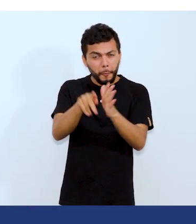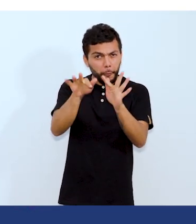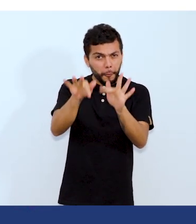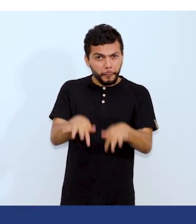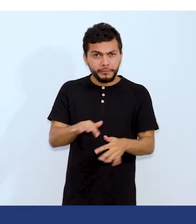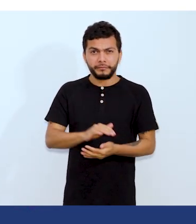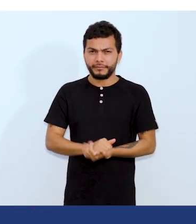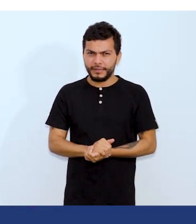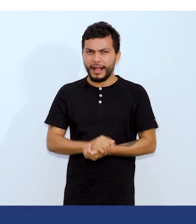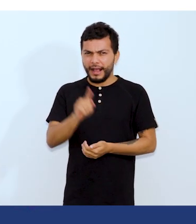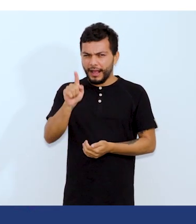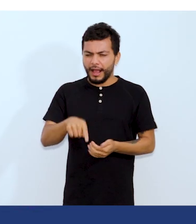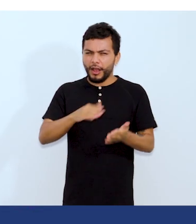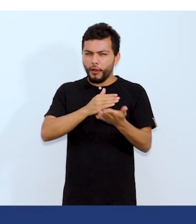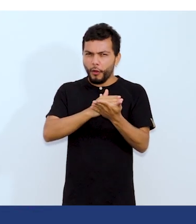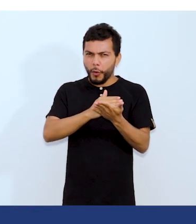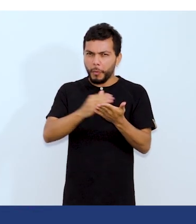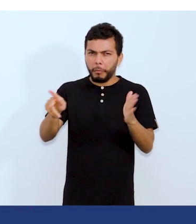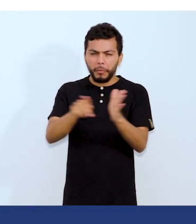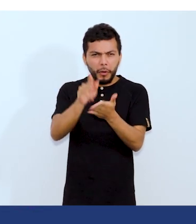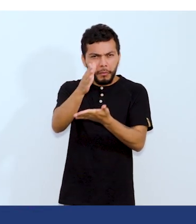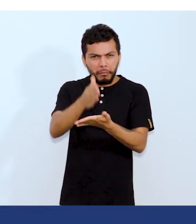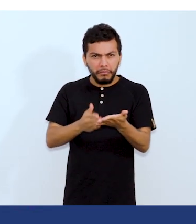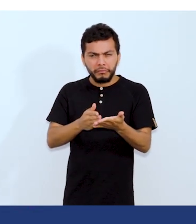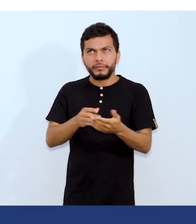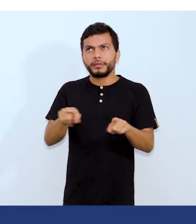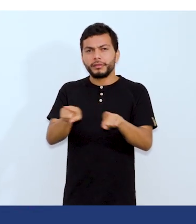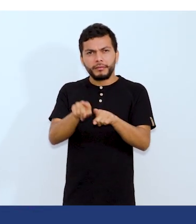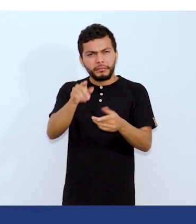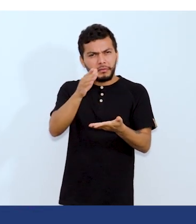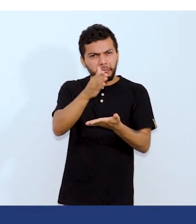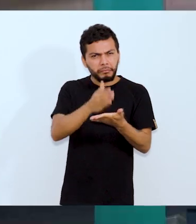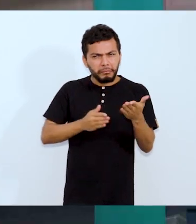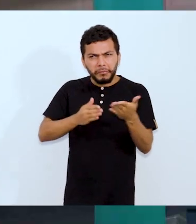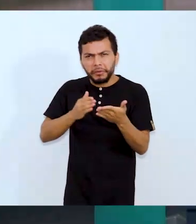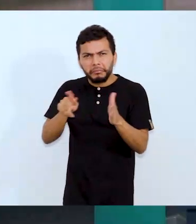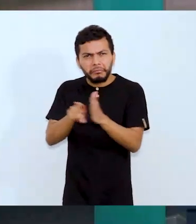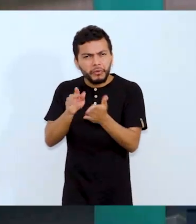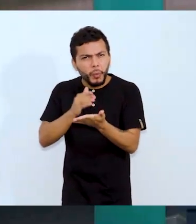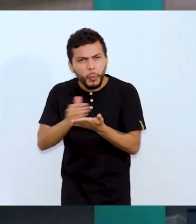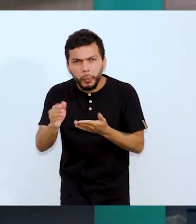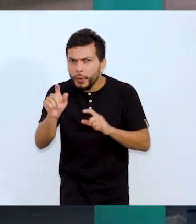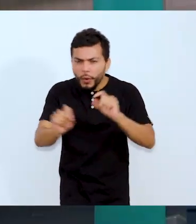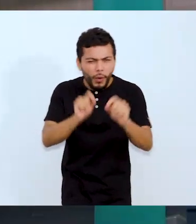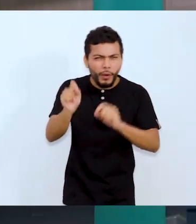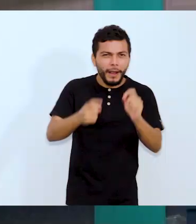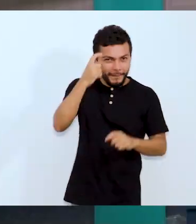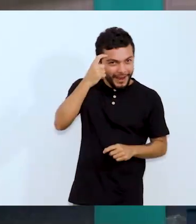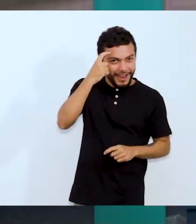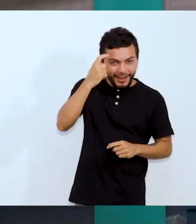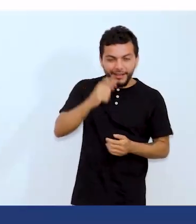fim, no início do meio e no meio do começo. O que será? Pensem